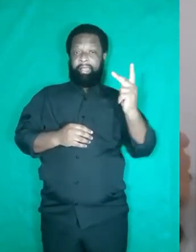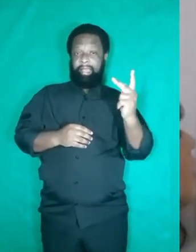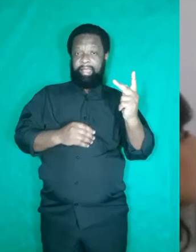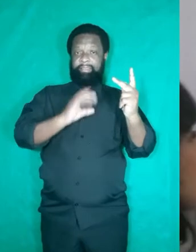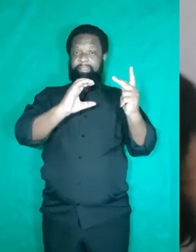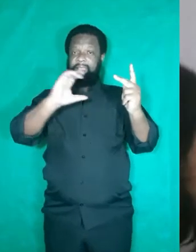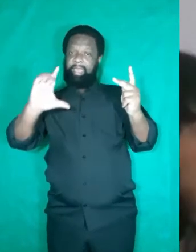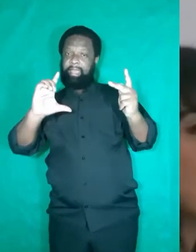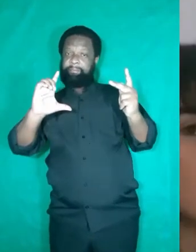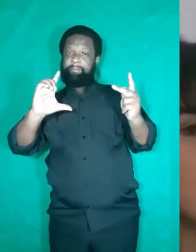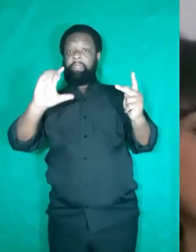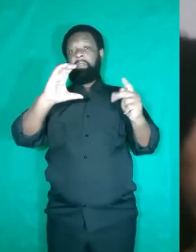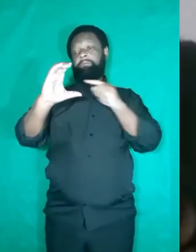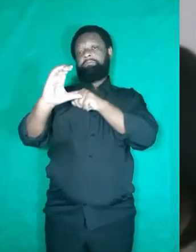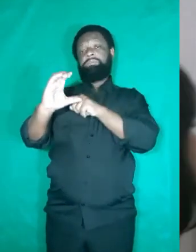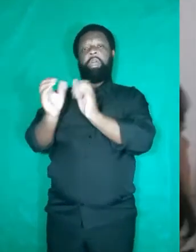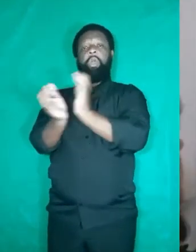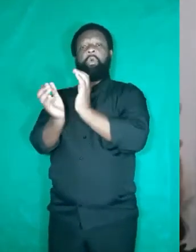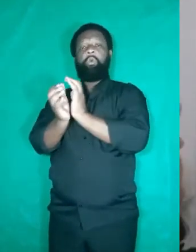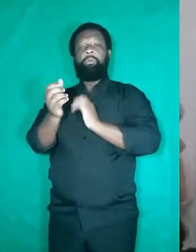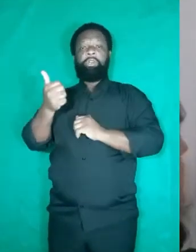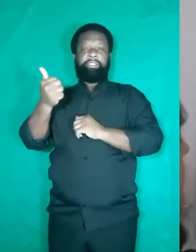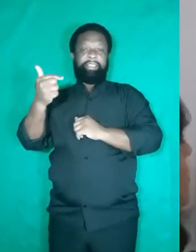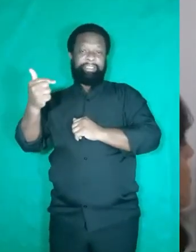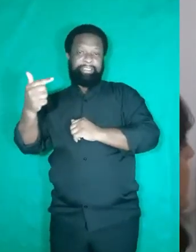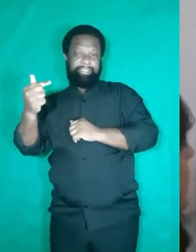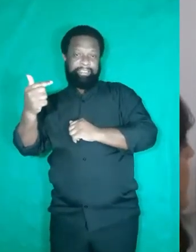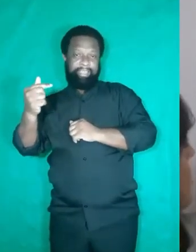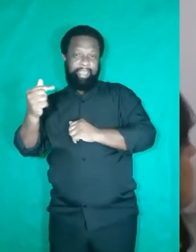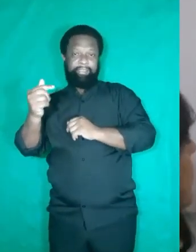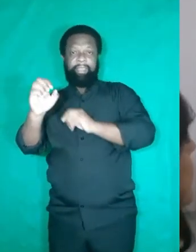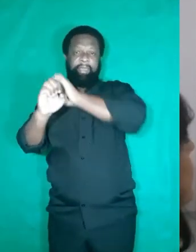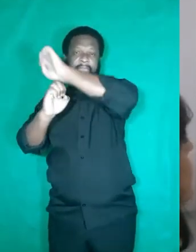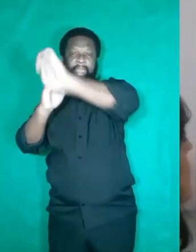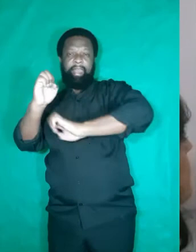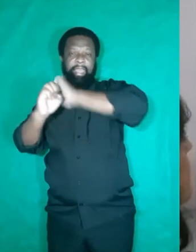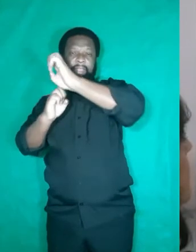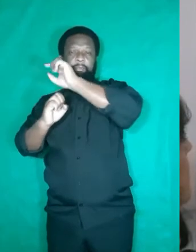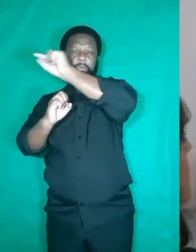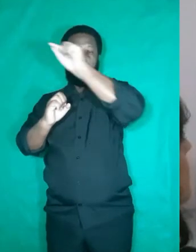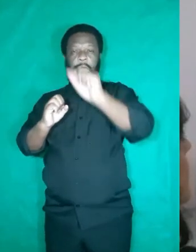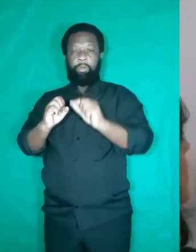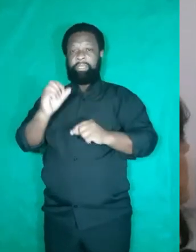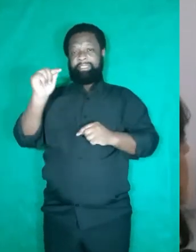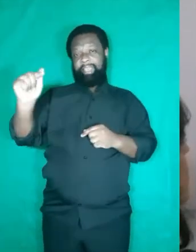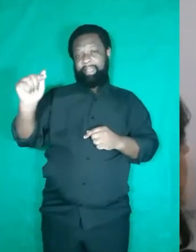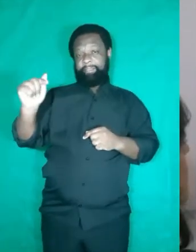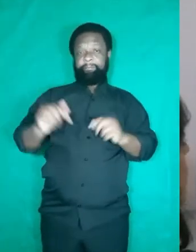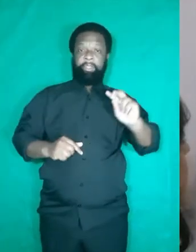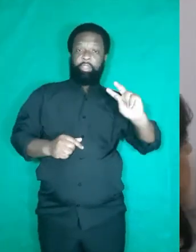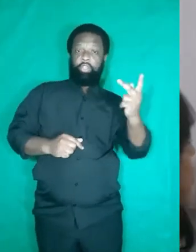HCl. O cloro se encontra no grupo 17, então tem 7 elétrons na camada de valência. E